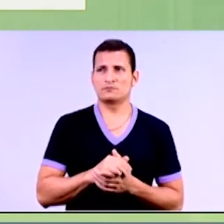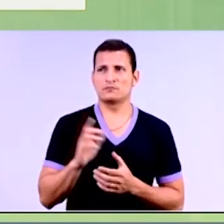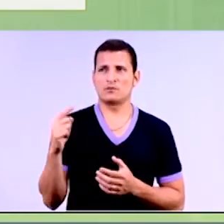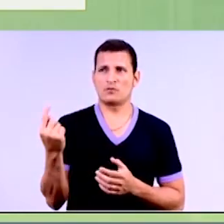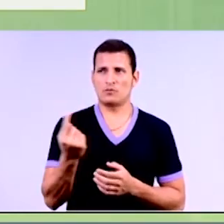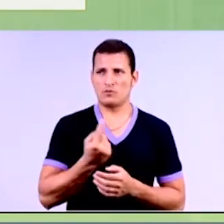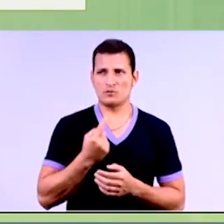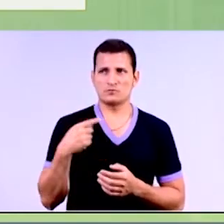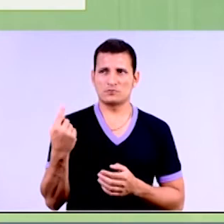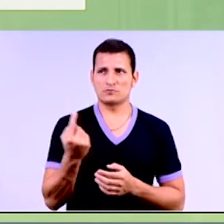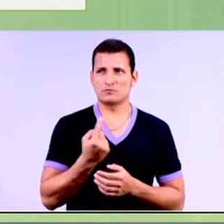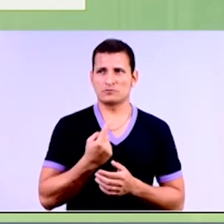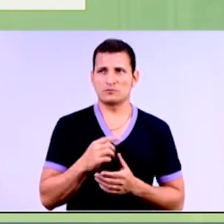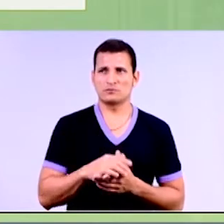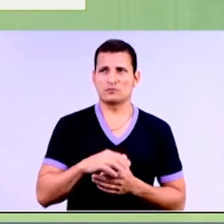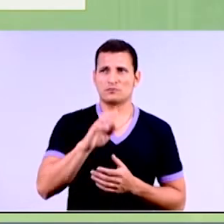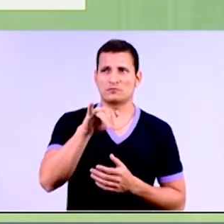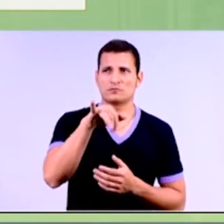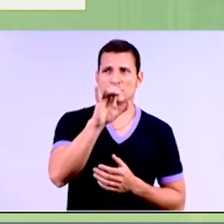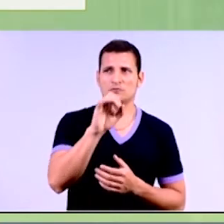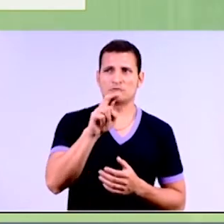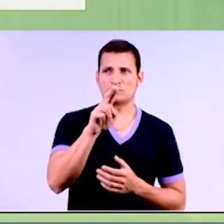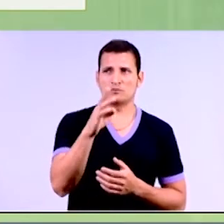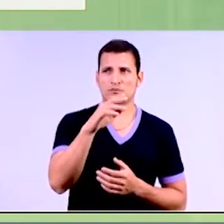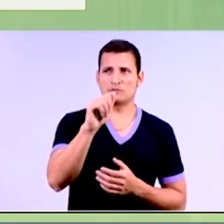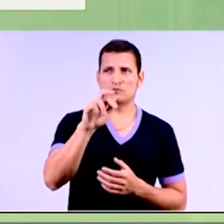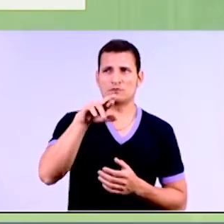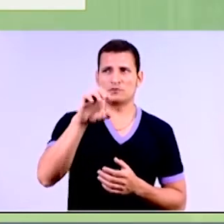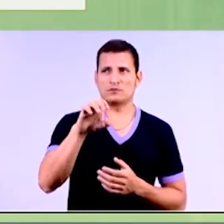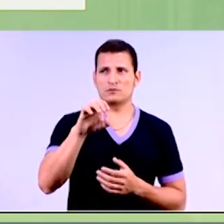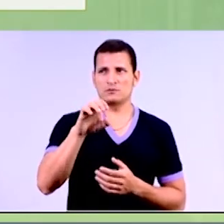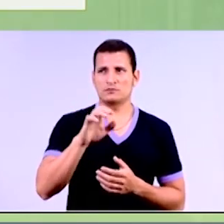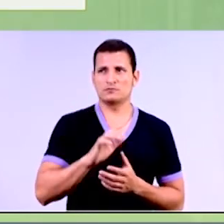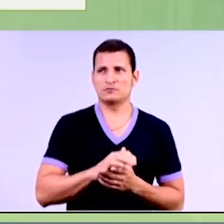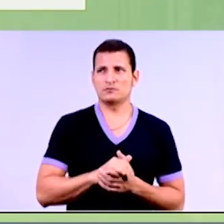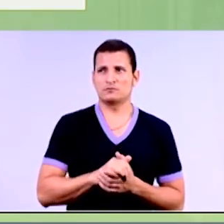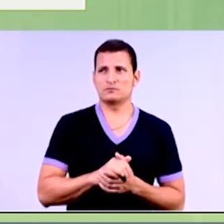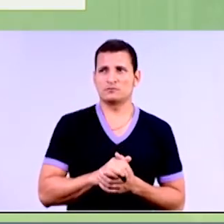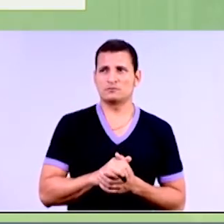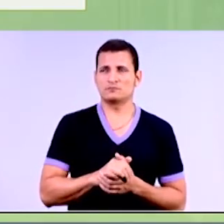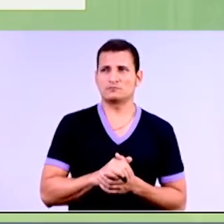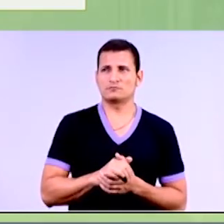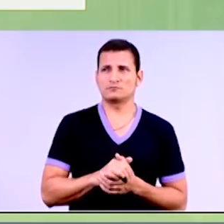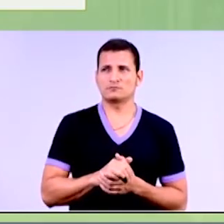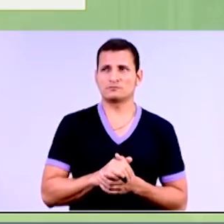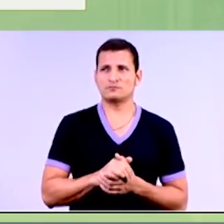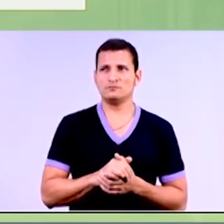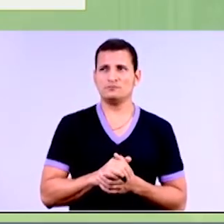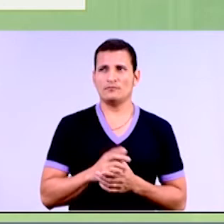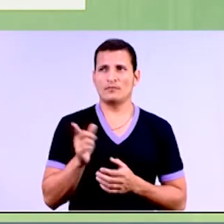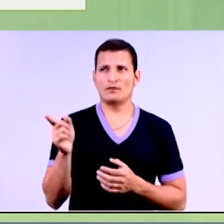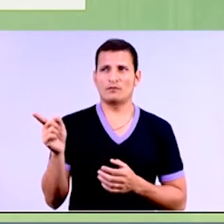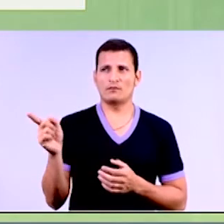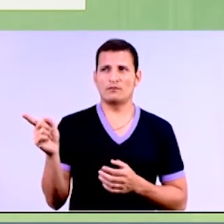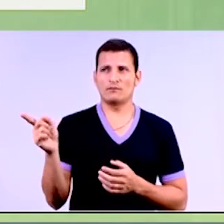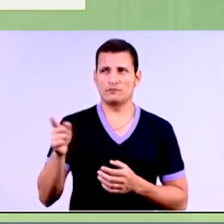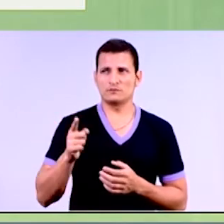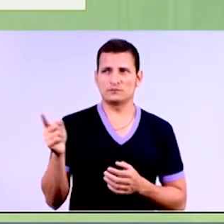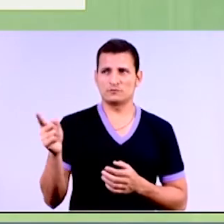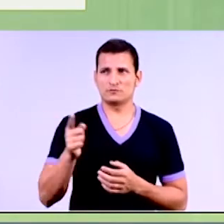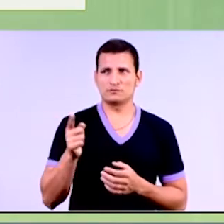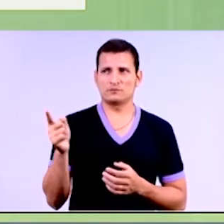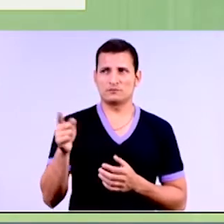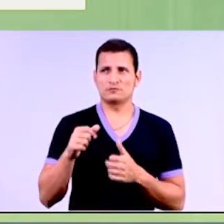we're. You are, we're na forma contractam. Vocês são ou